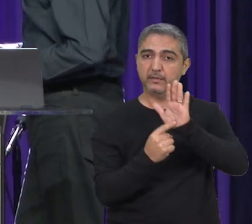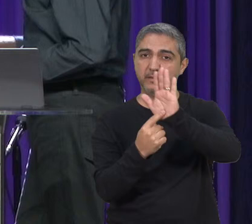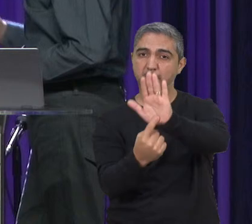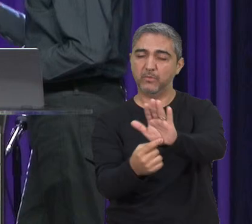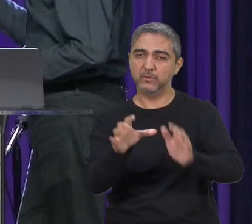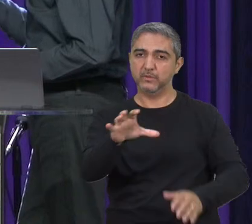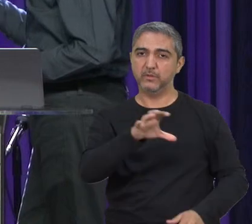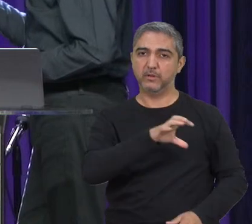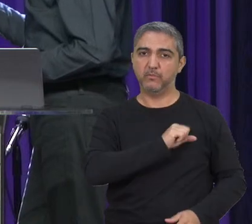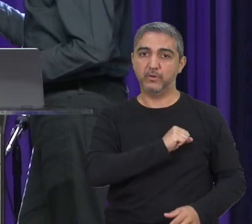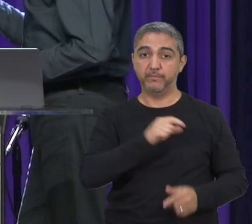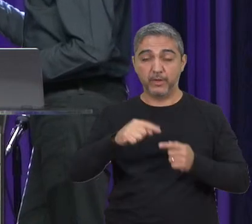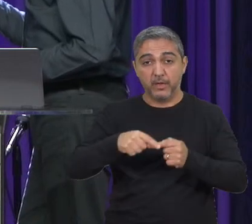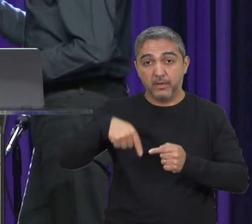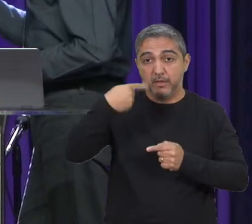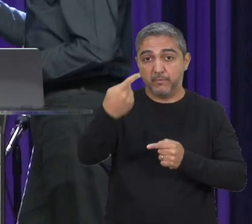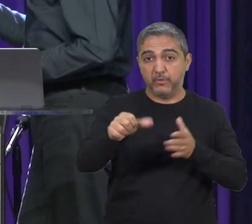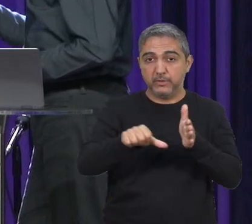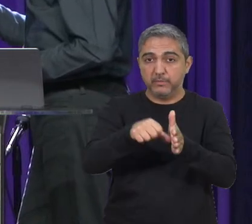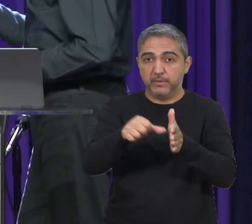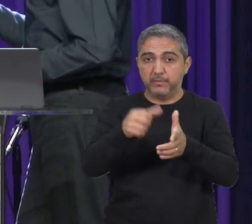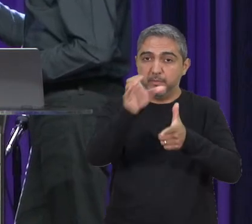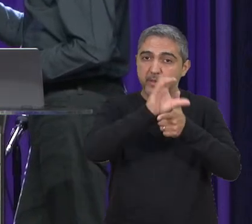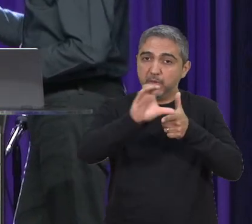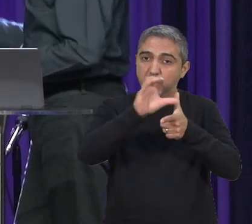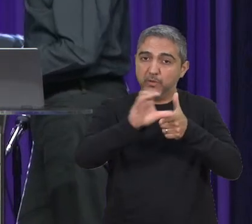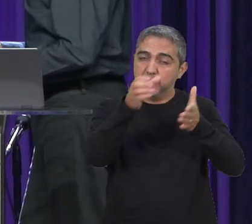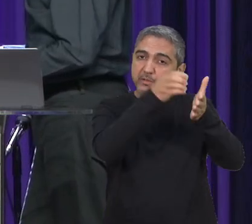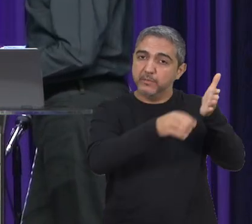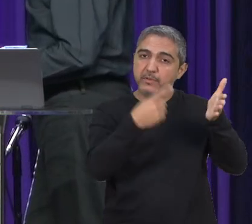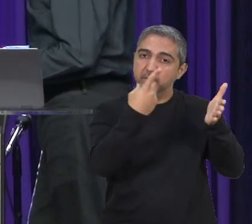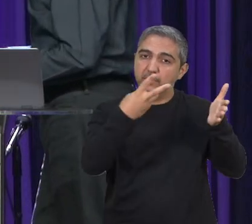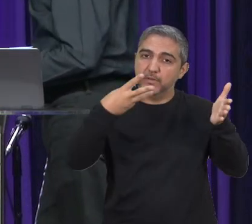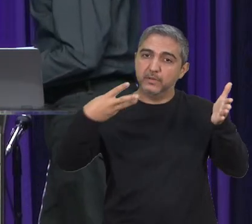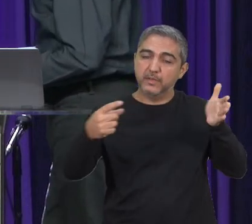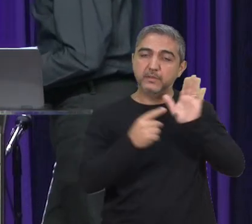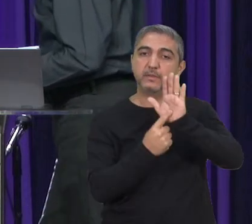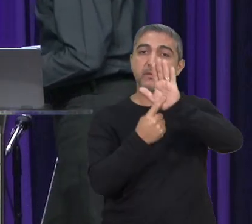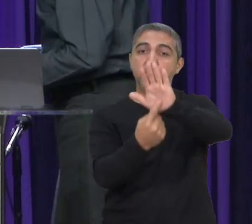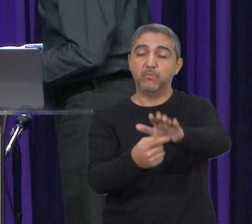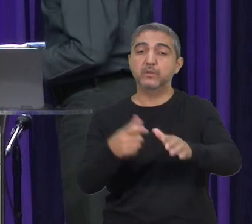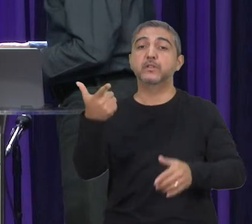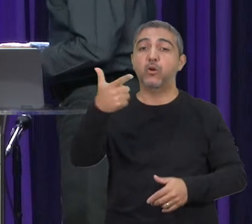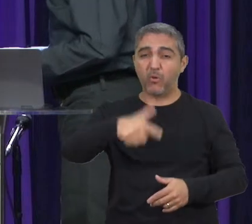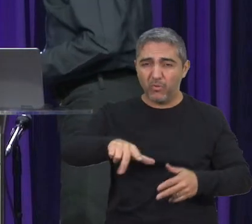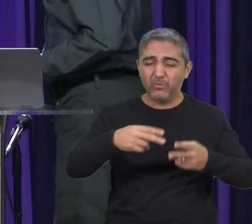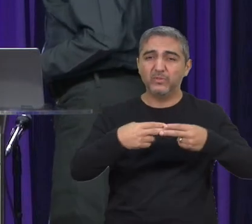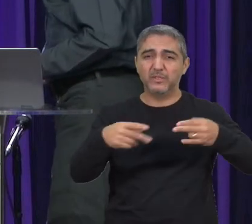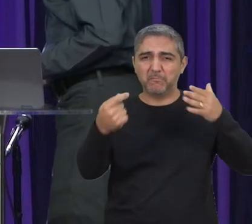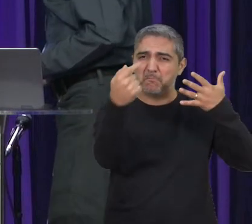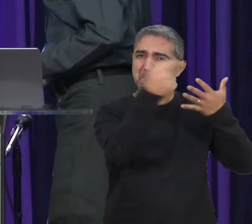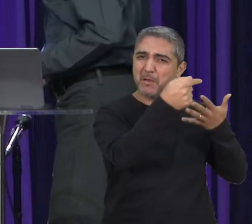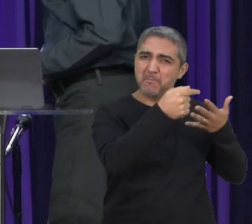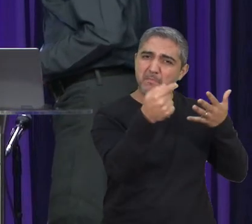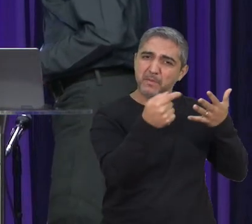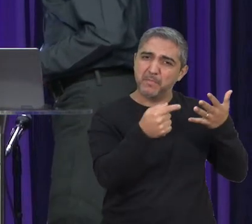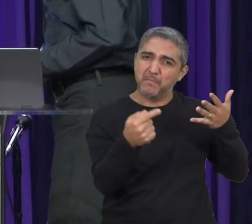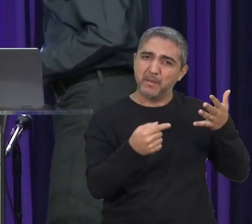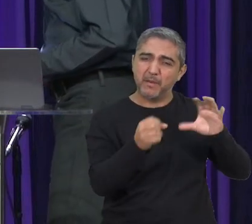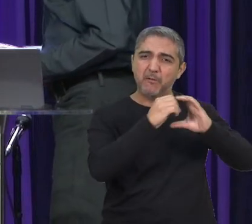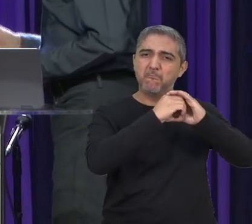13, nós vamos ter essa expressão do amor, o desapego, porque o amor não é